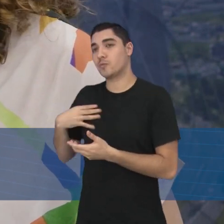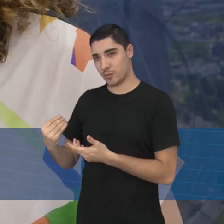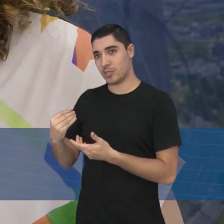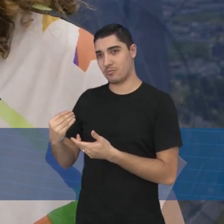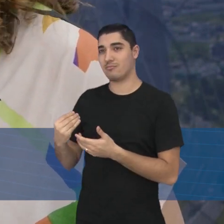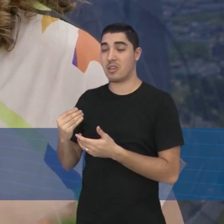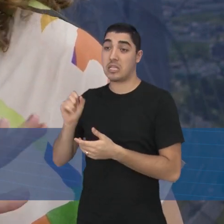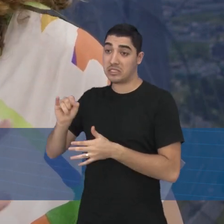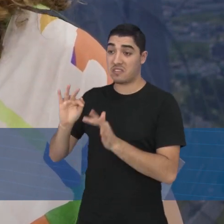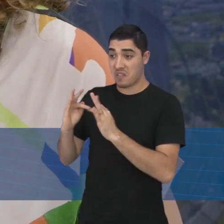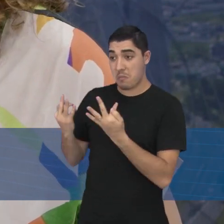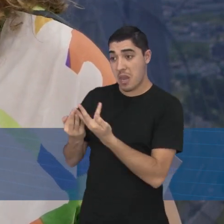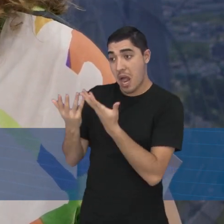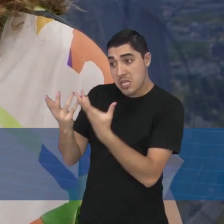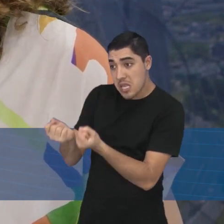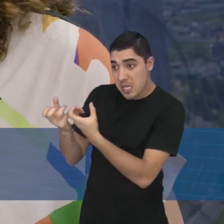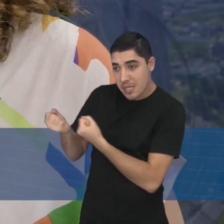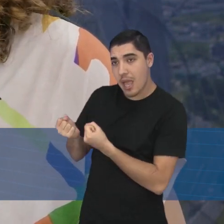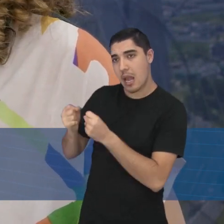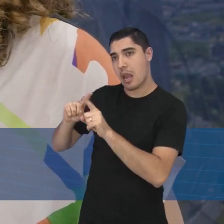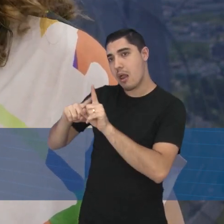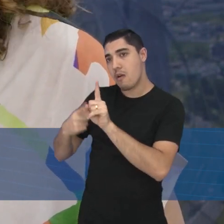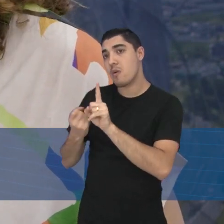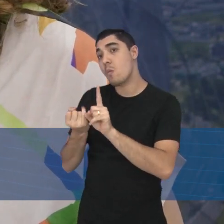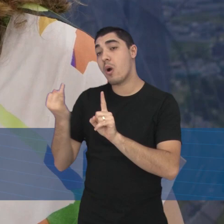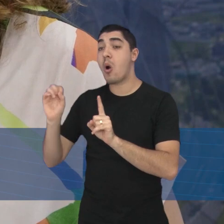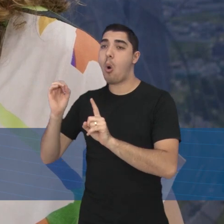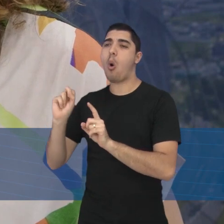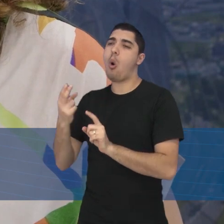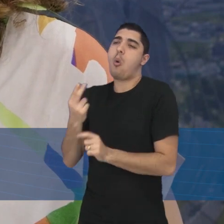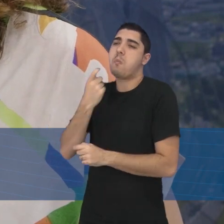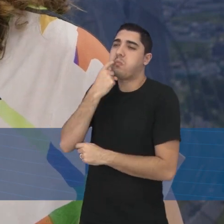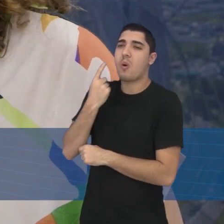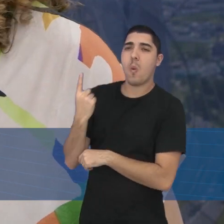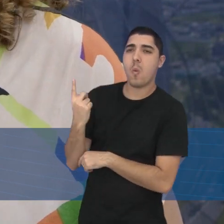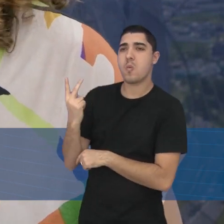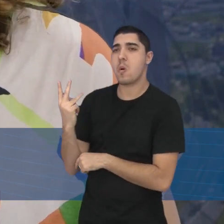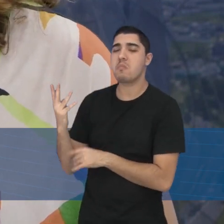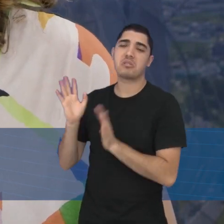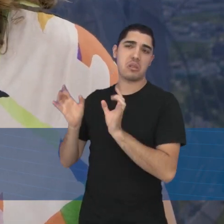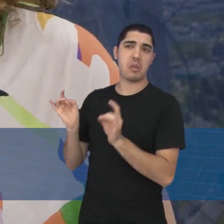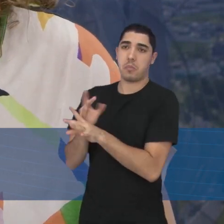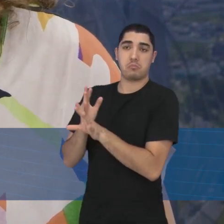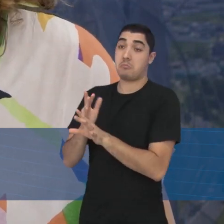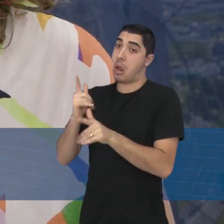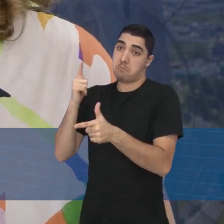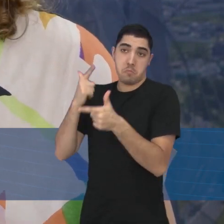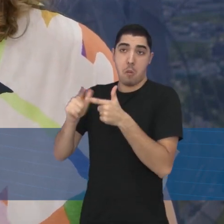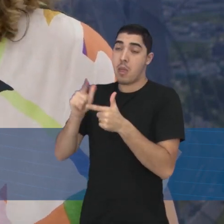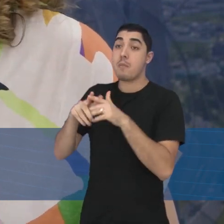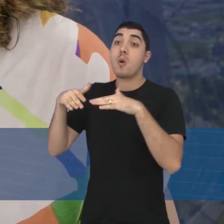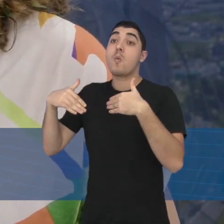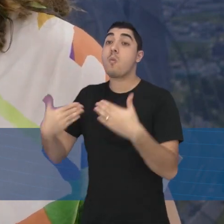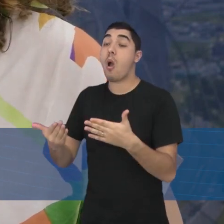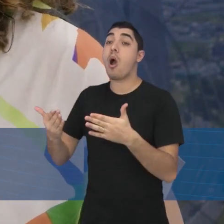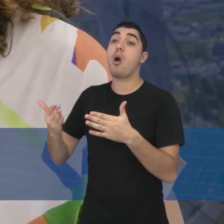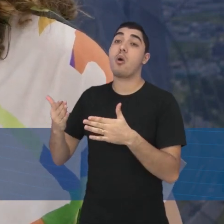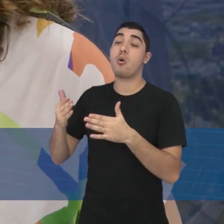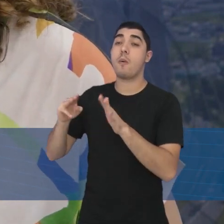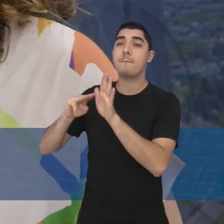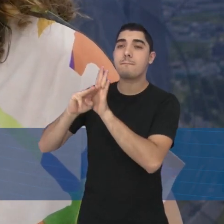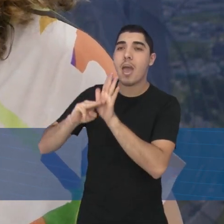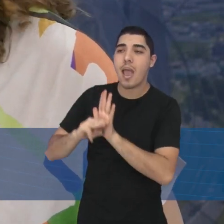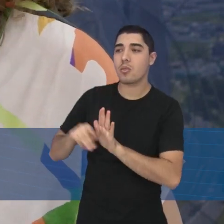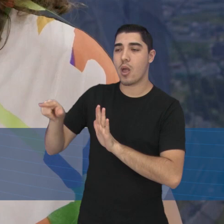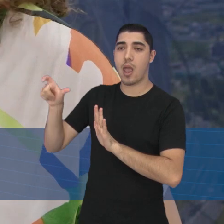um novo integrante ou se já concluiu a formação dela. Independente do método que a família vai escolher